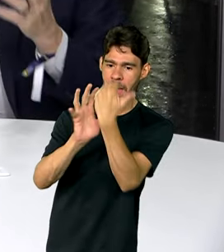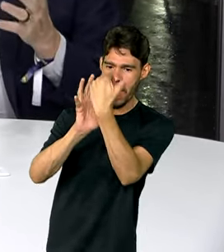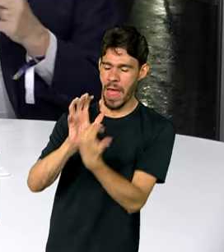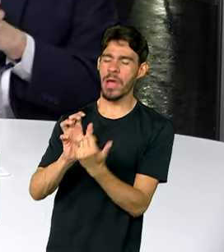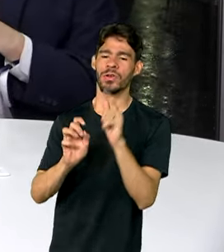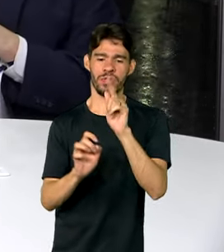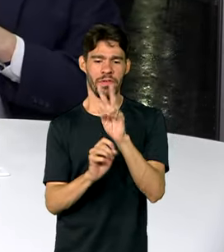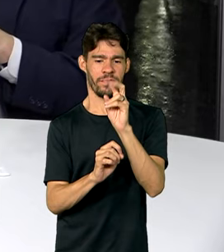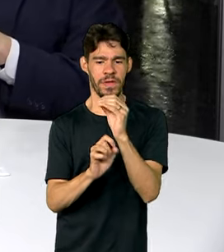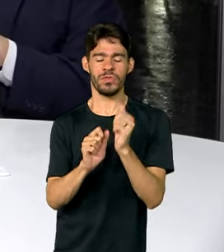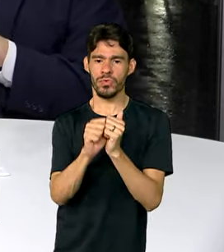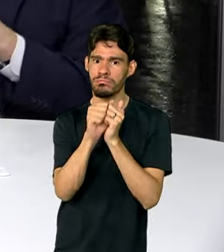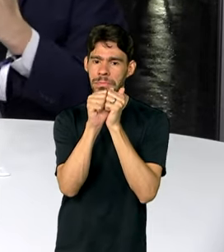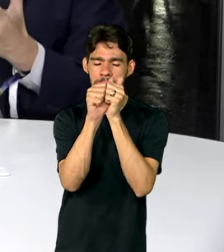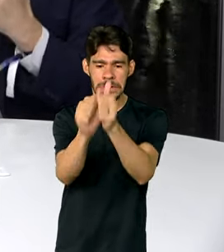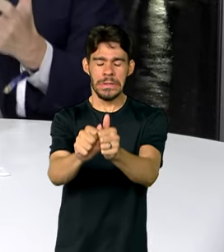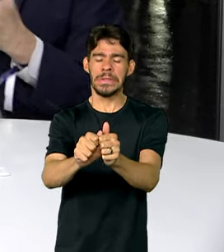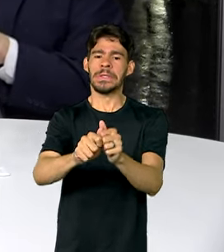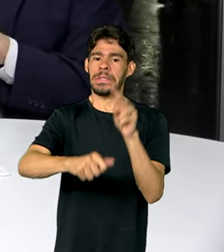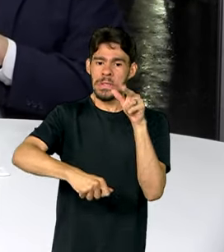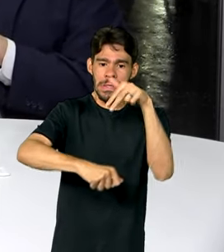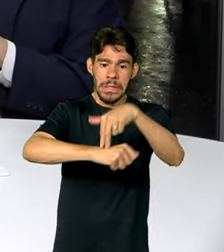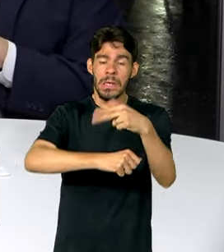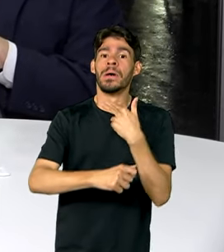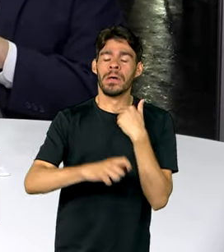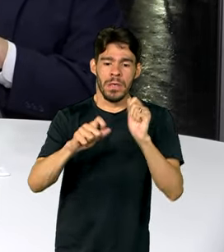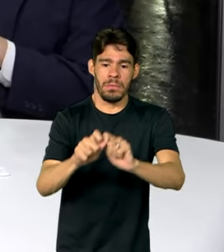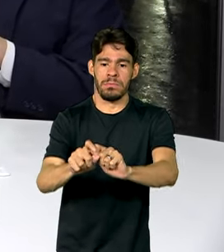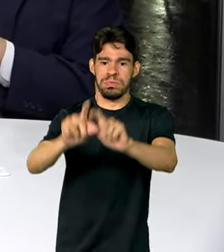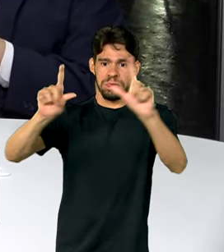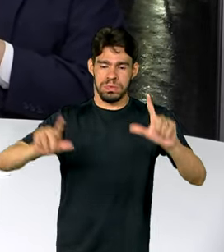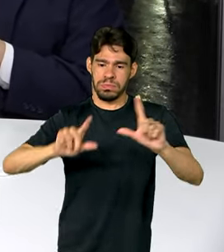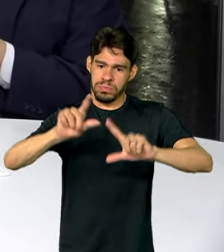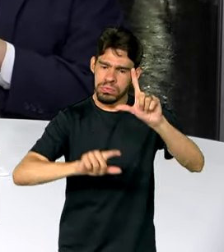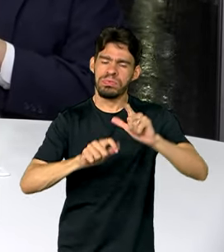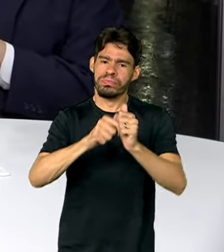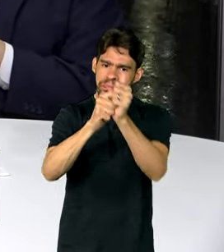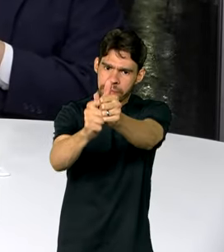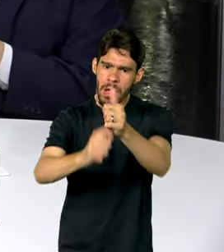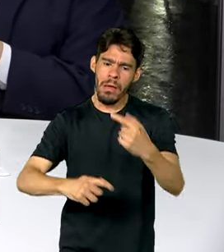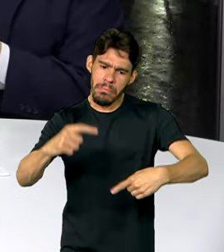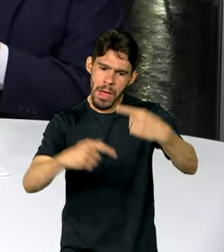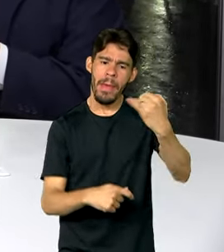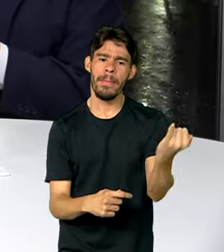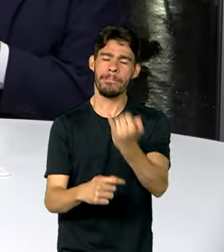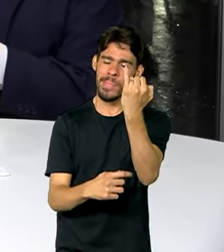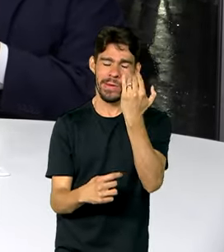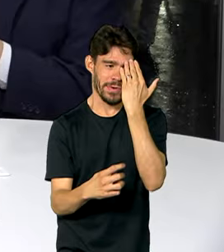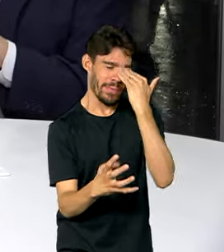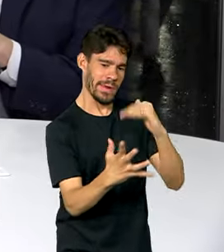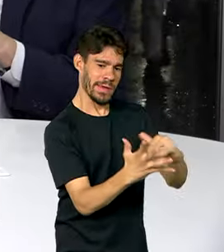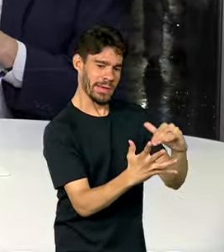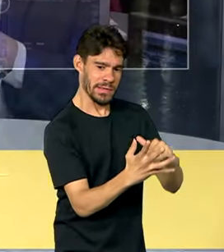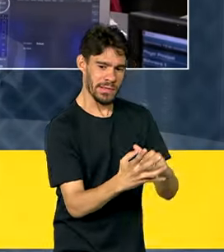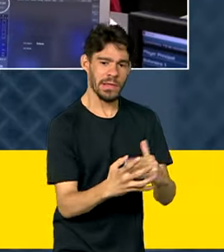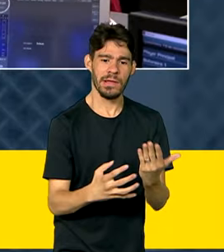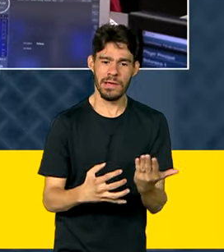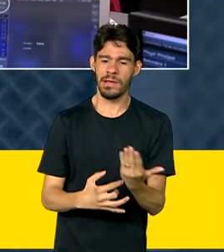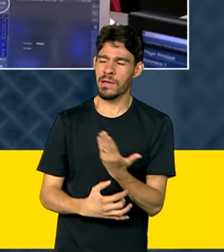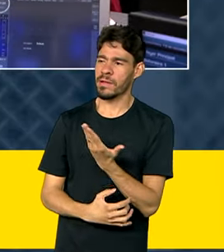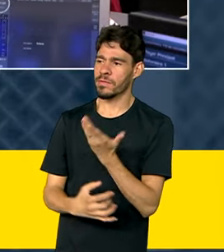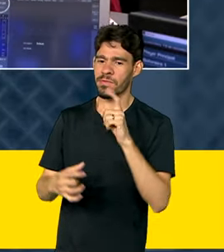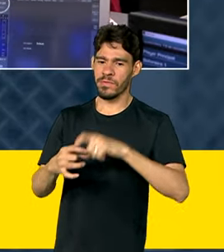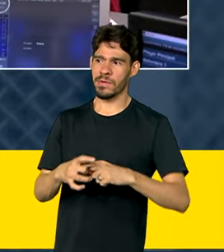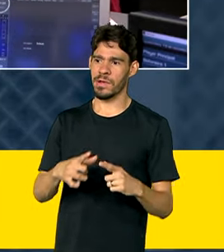Nós queremos que você, que não pôde vir, participe e acompanhe desses debates tão importantes. Obrigada, secretário. Luciano, Luciana.